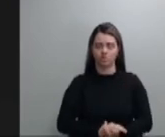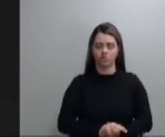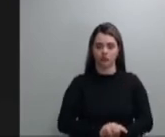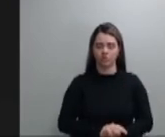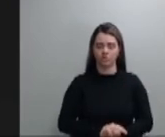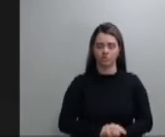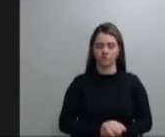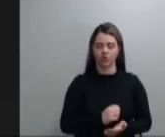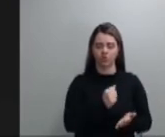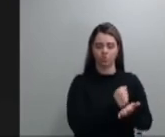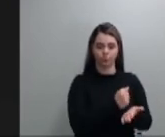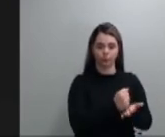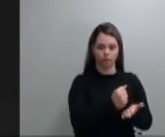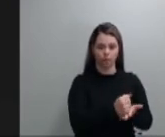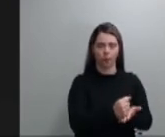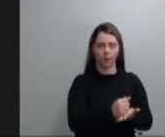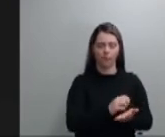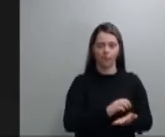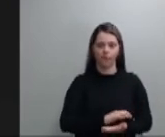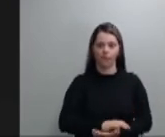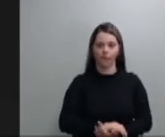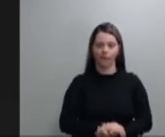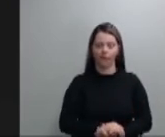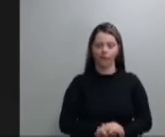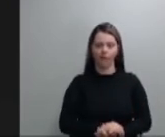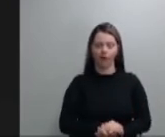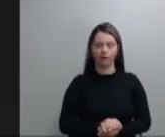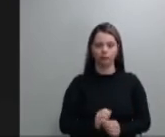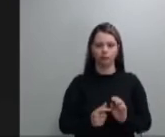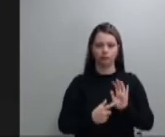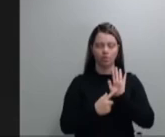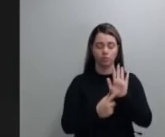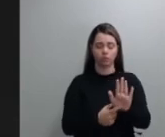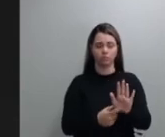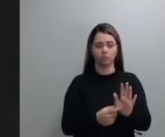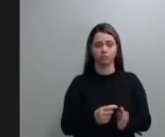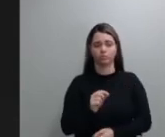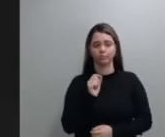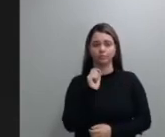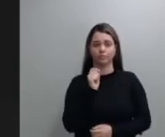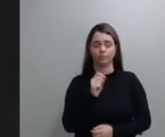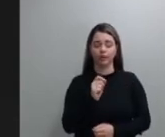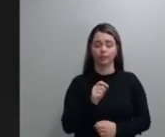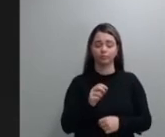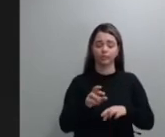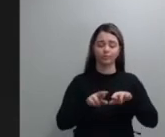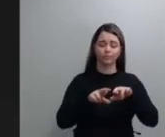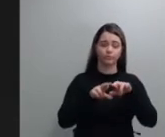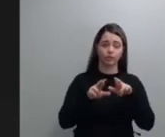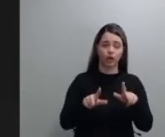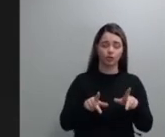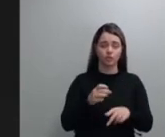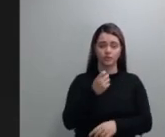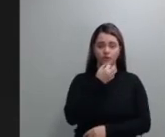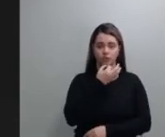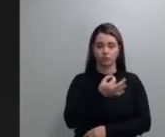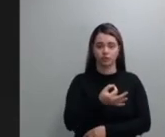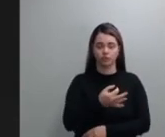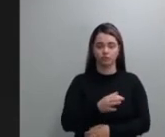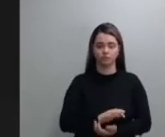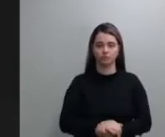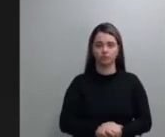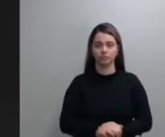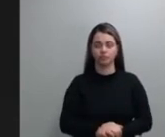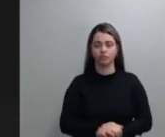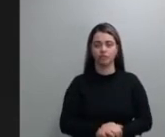acordo não se vazou em premissa fática manifestamente equivocada pois a discussão dos autos não se coaduna com o benefício fiscal